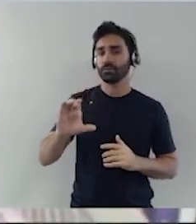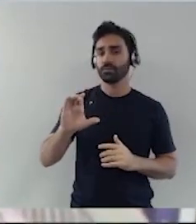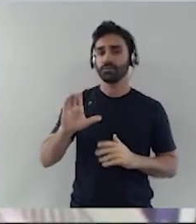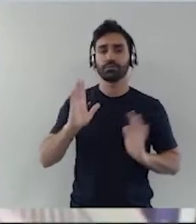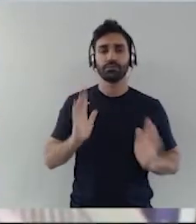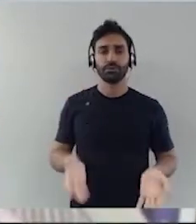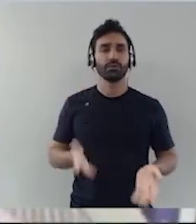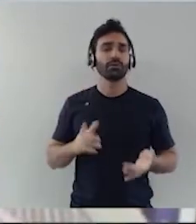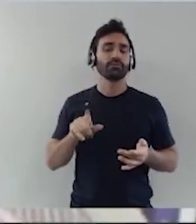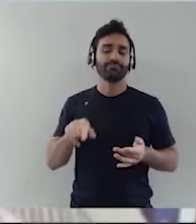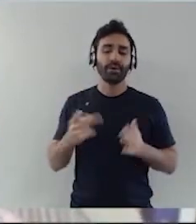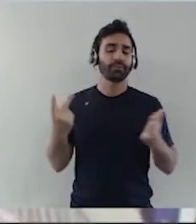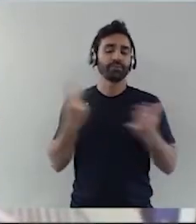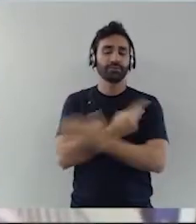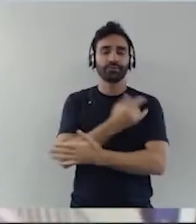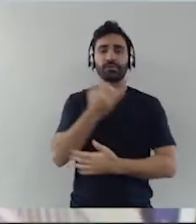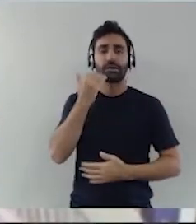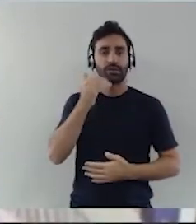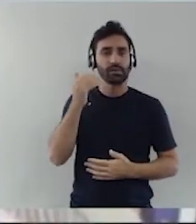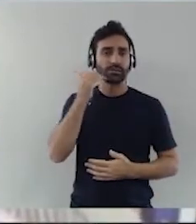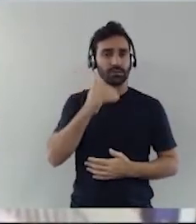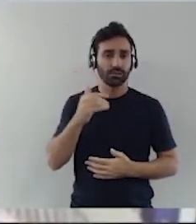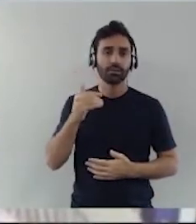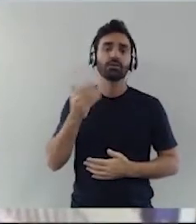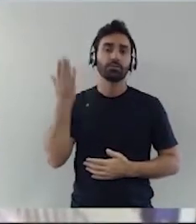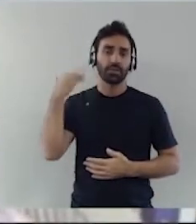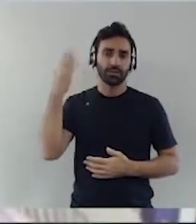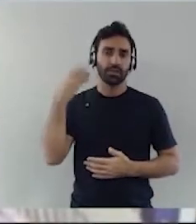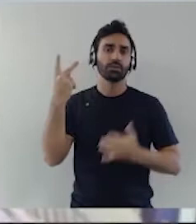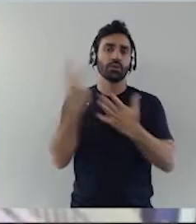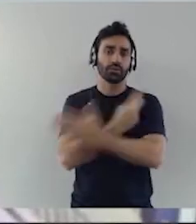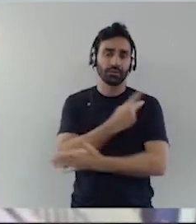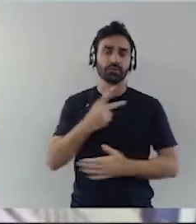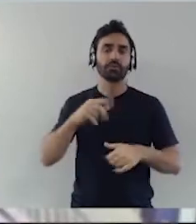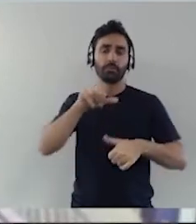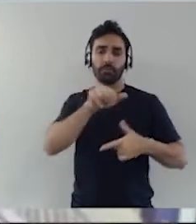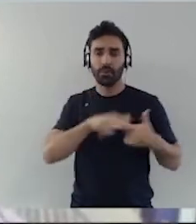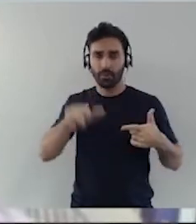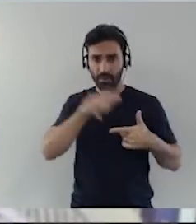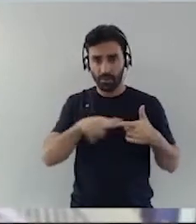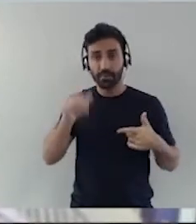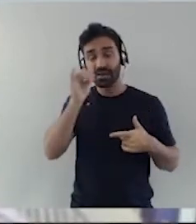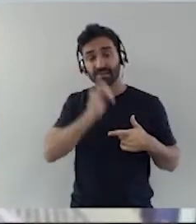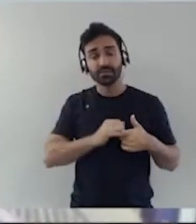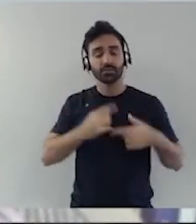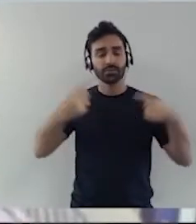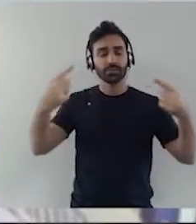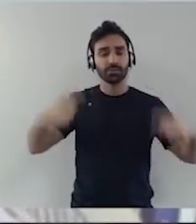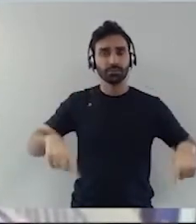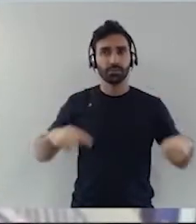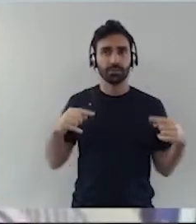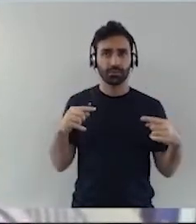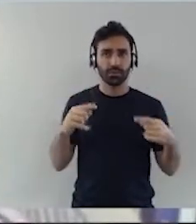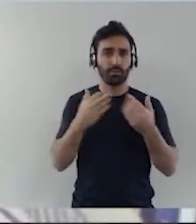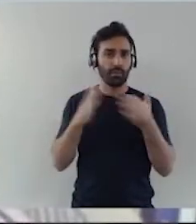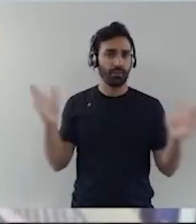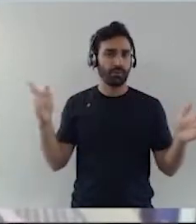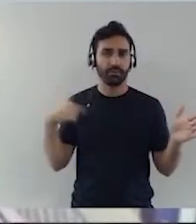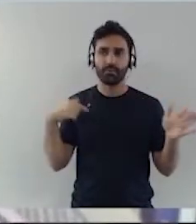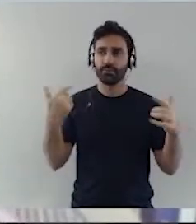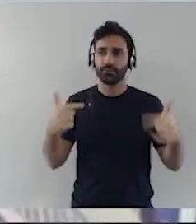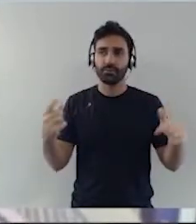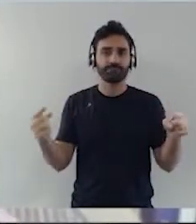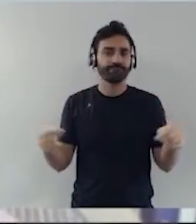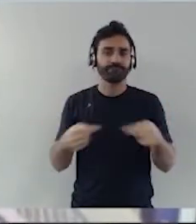com distorções, ele apresentou desvios no passado, né? Por exemplo, a disputa aberta não é